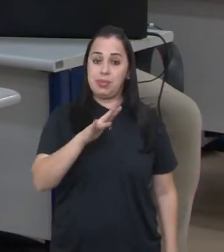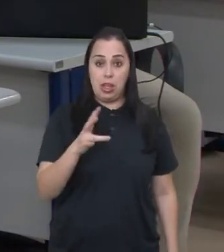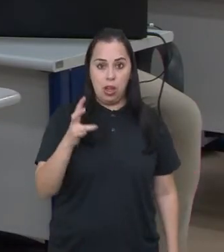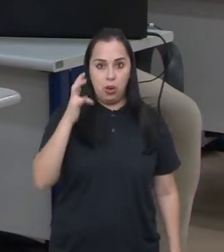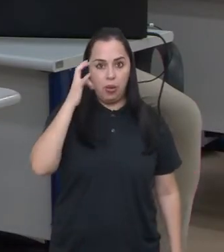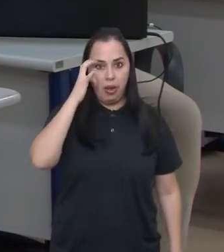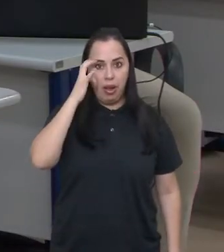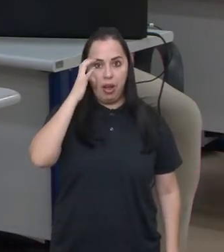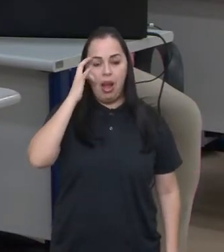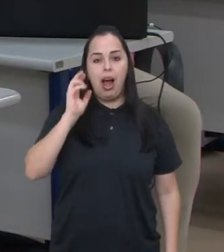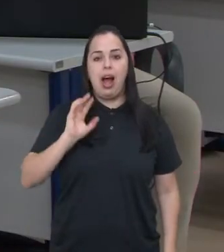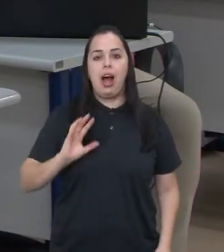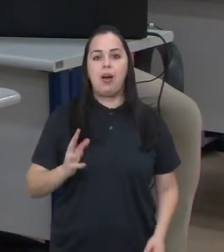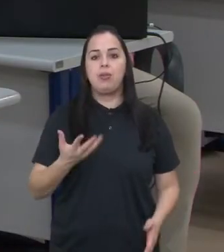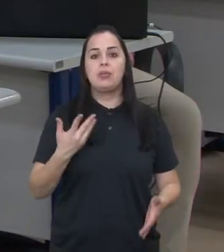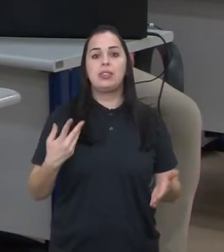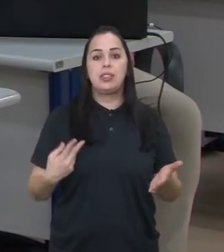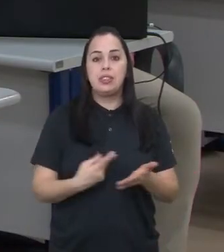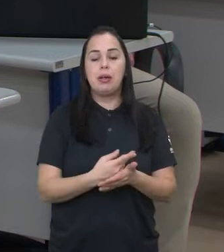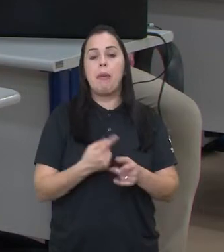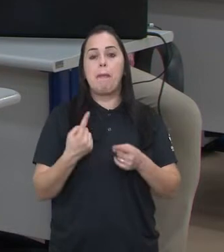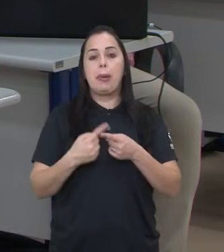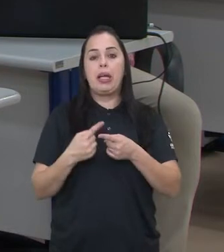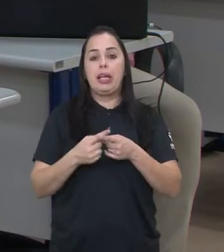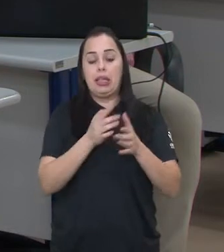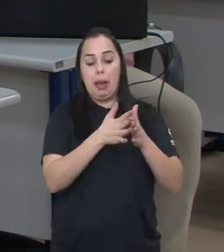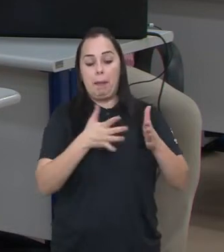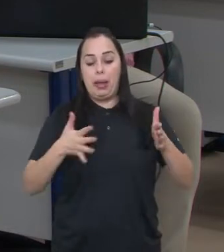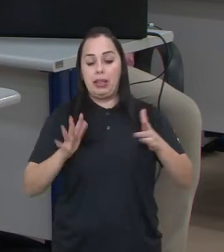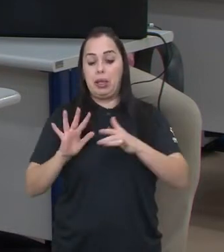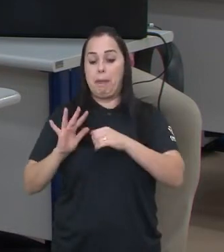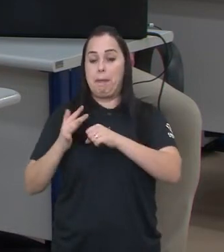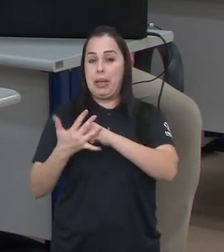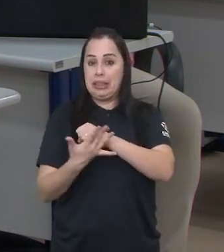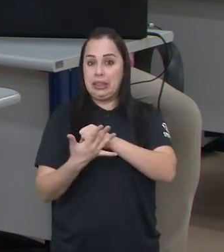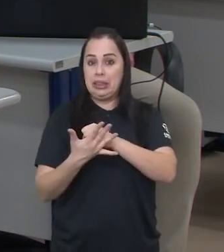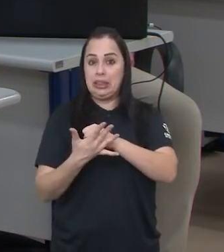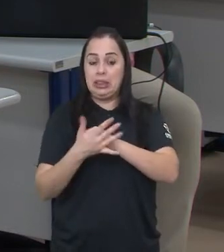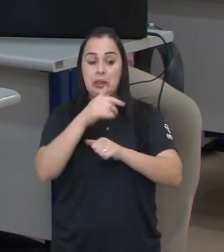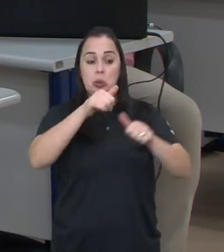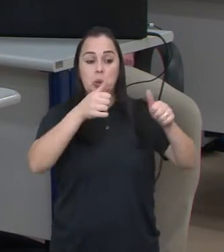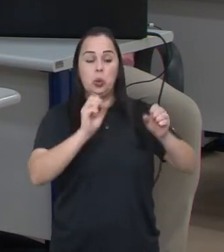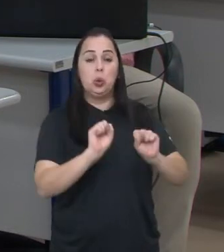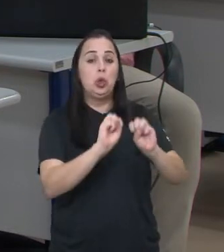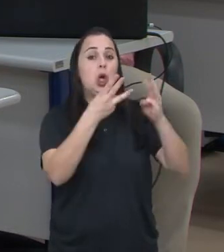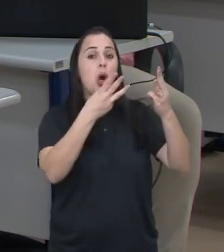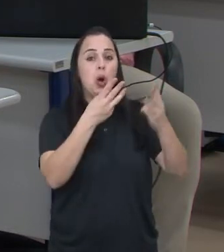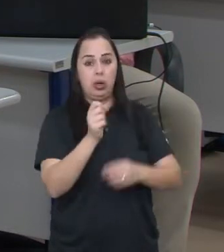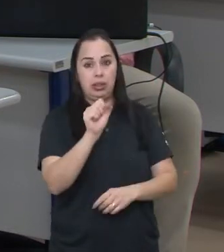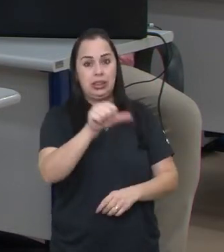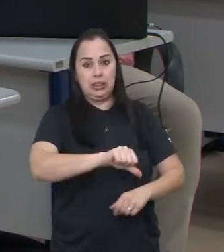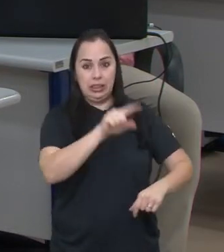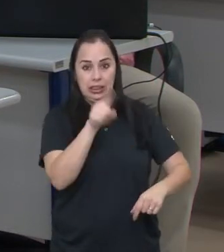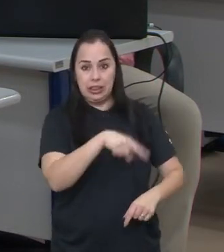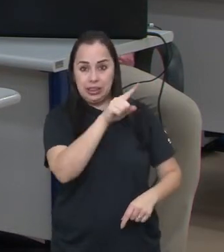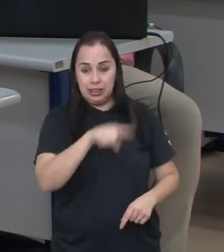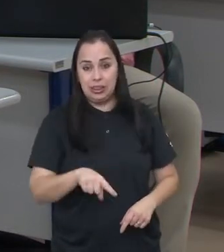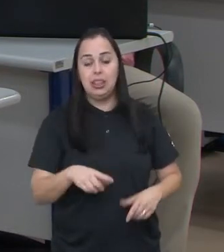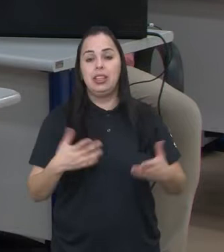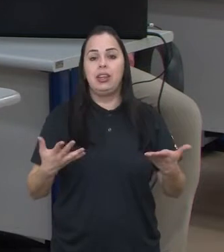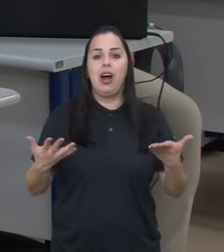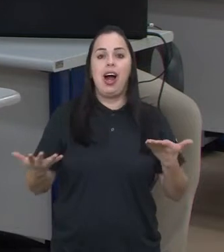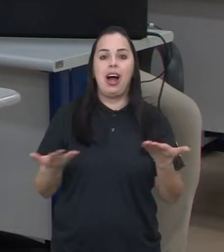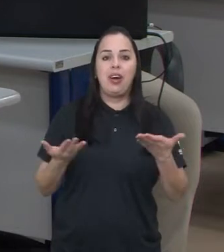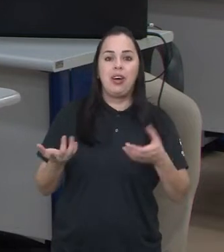mais impactados pela pandemia, né? Com o cancelamento de shows e eventos presenciais. Com o retorno das atividades,